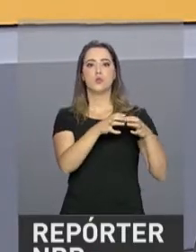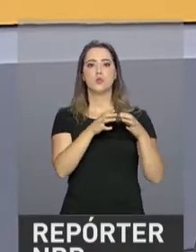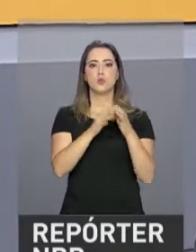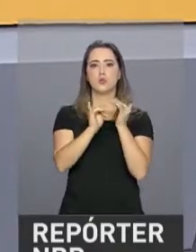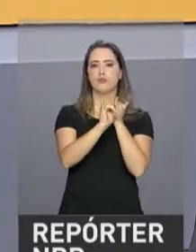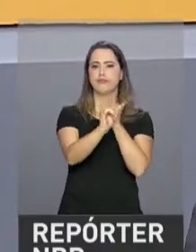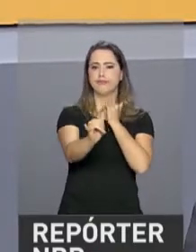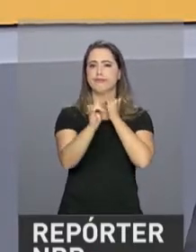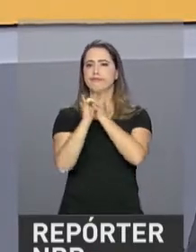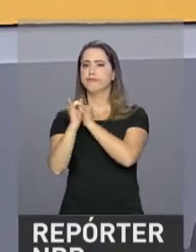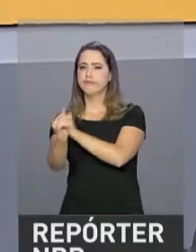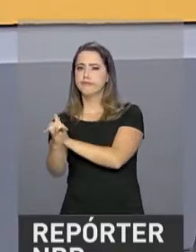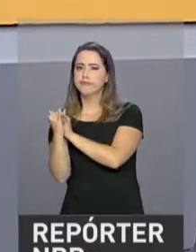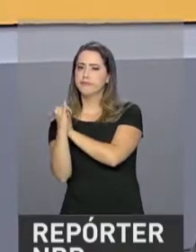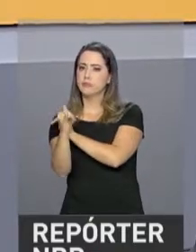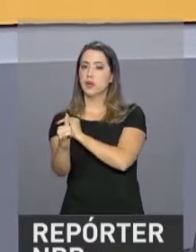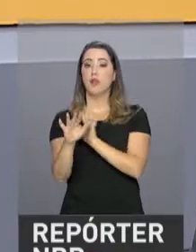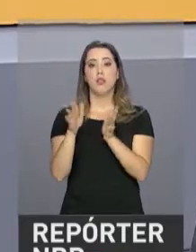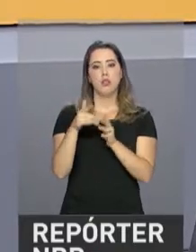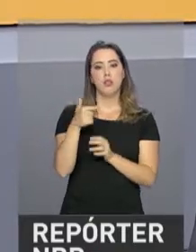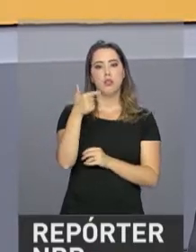de empreendimentos, somando